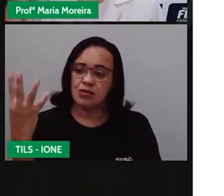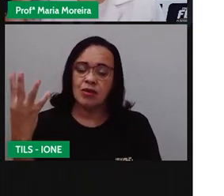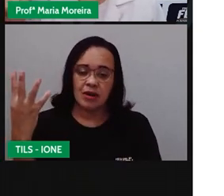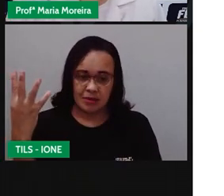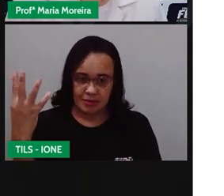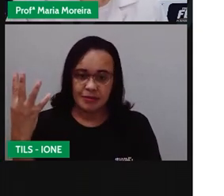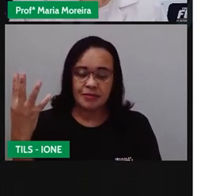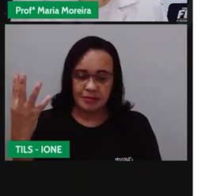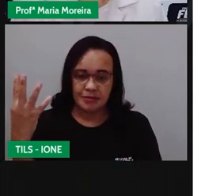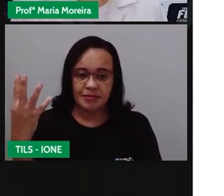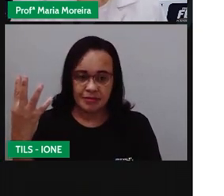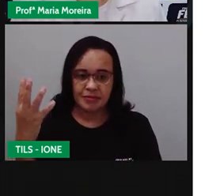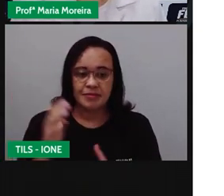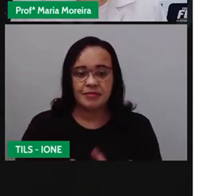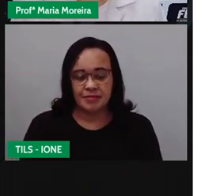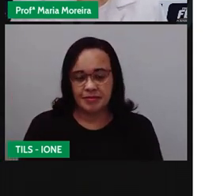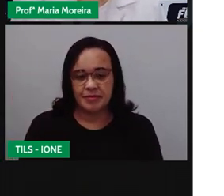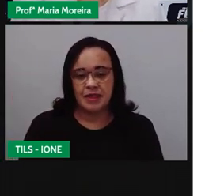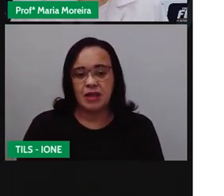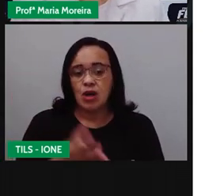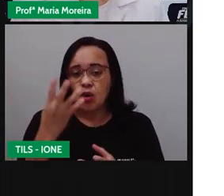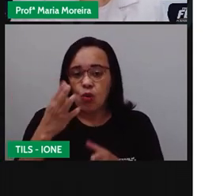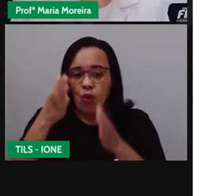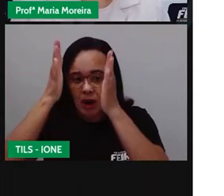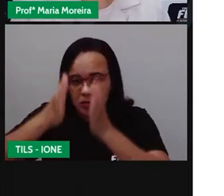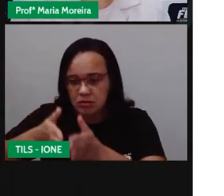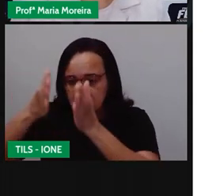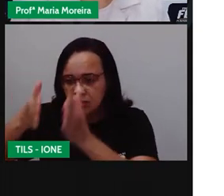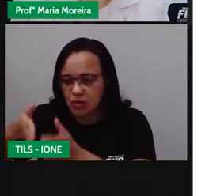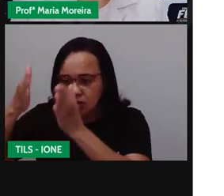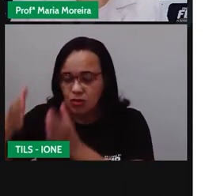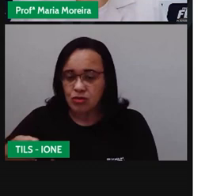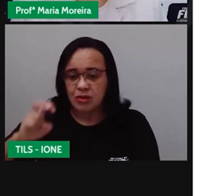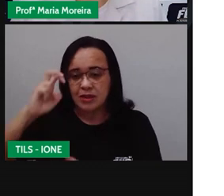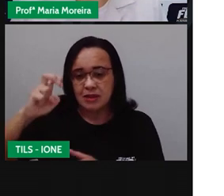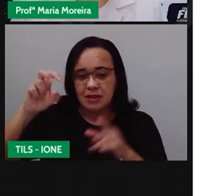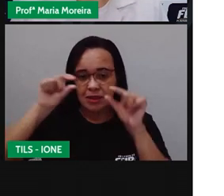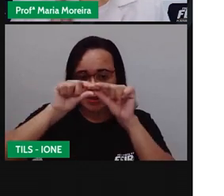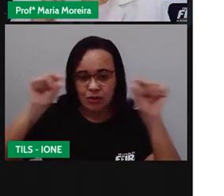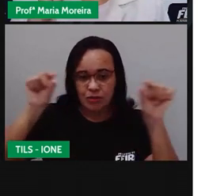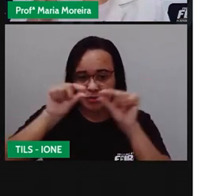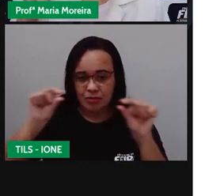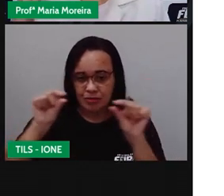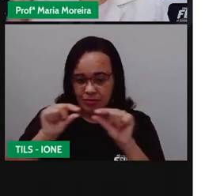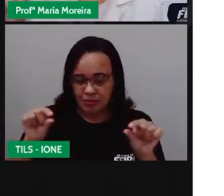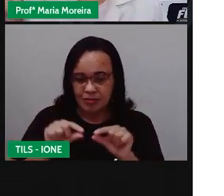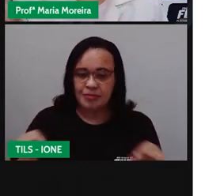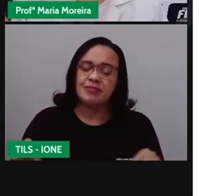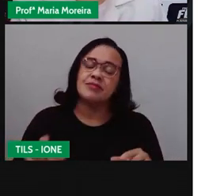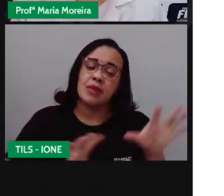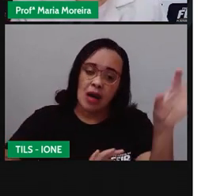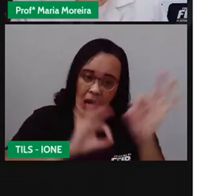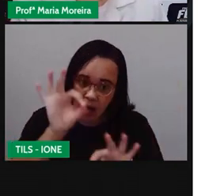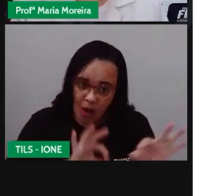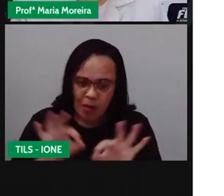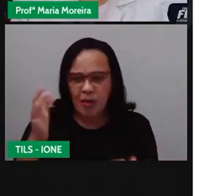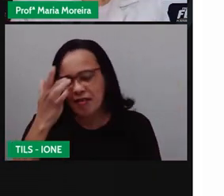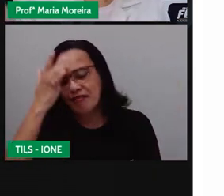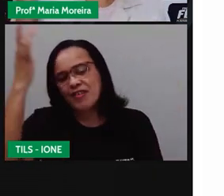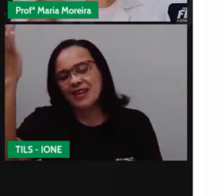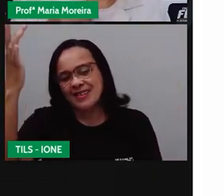posso aplicar a multiplicação. Então, qual foi o grupo que foi mais fácil de contar? O que estava arrumado, não foi